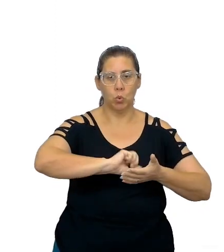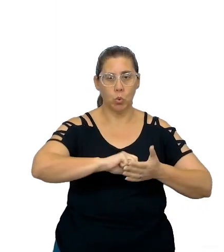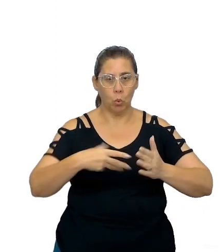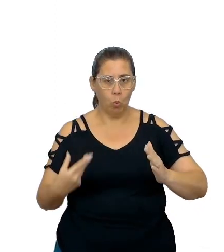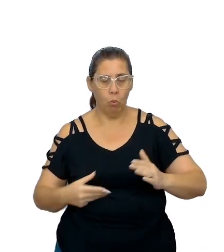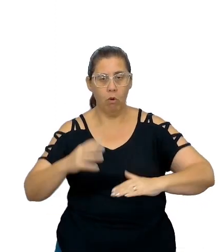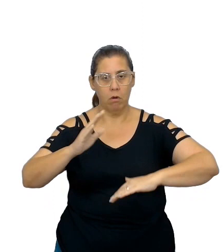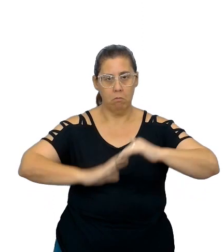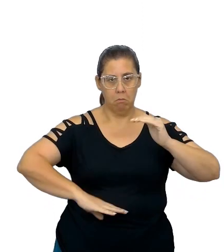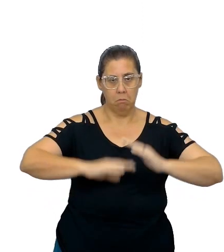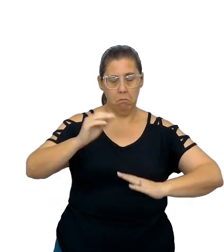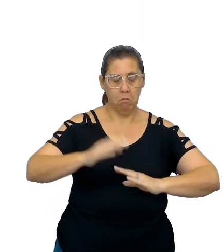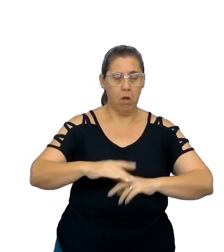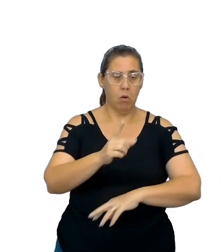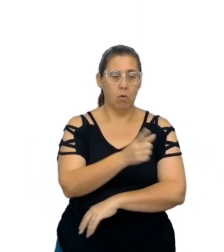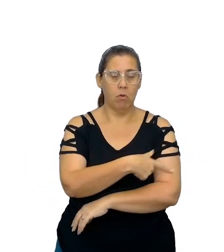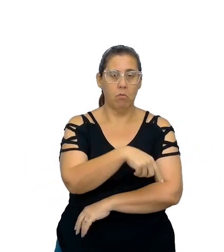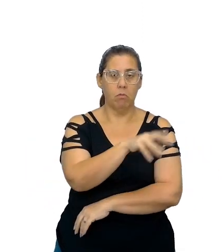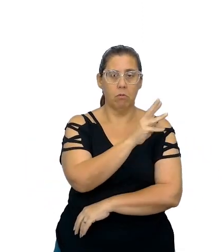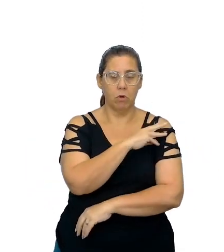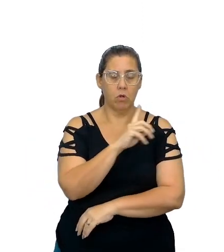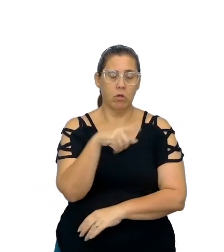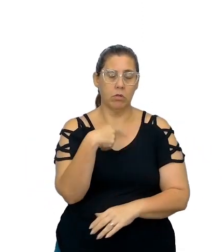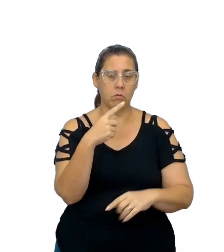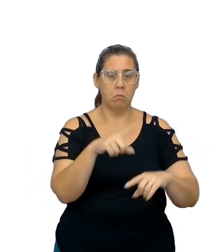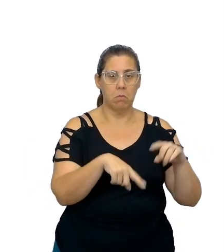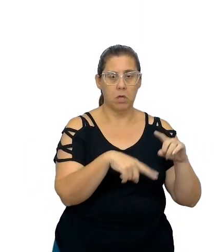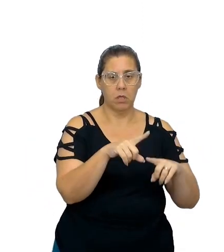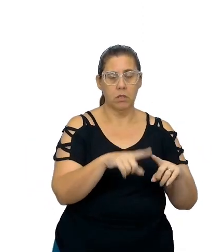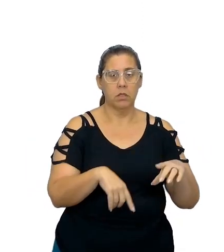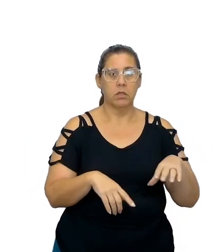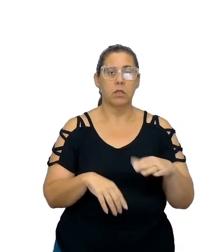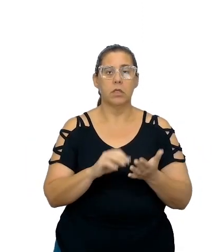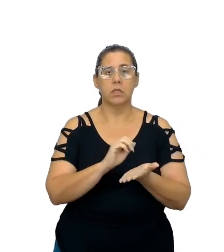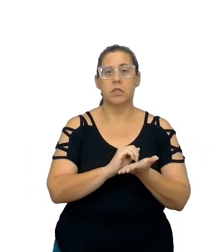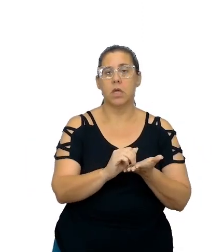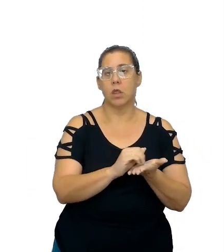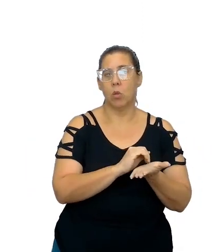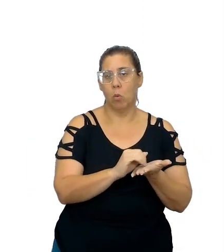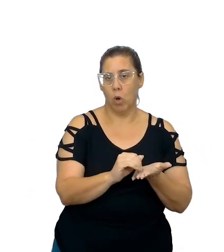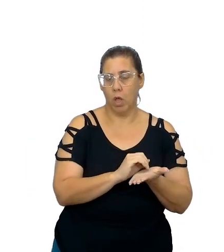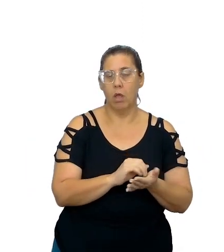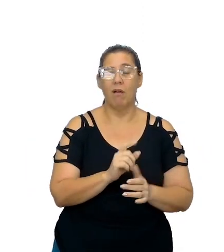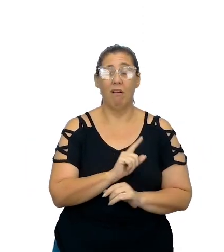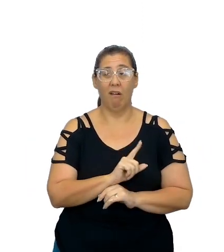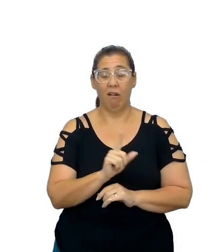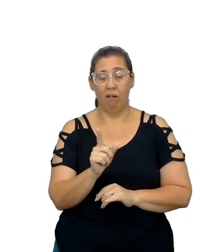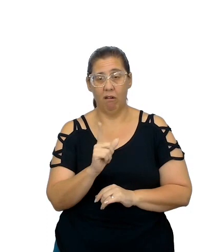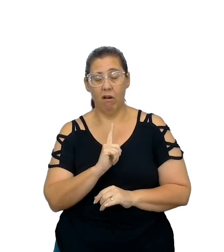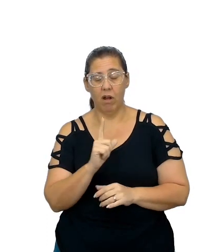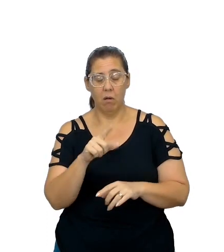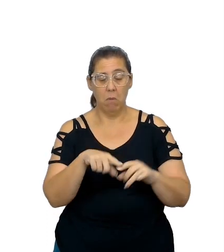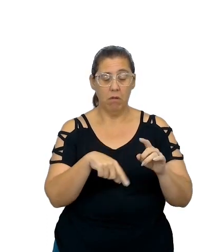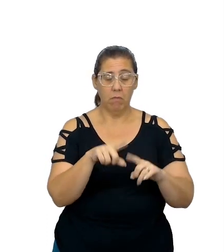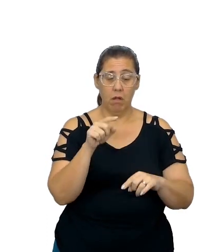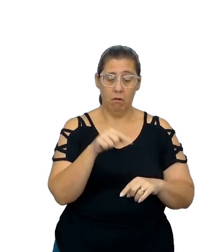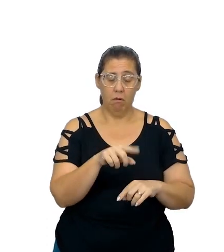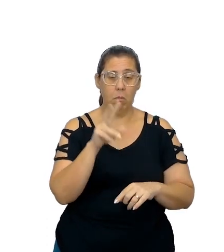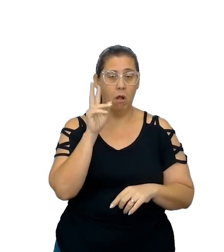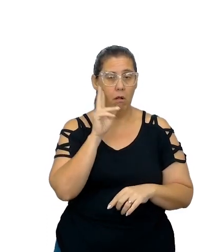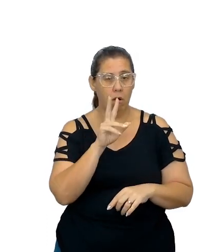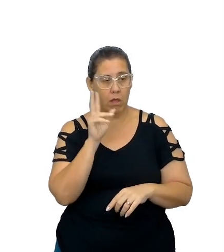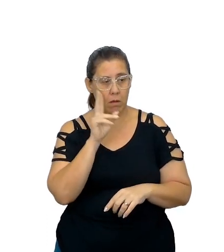médio, do nosso material, do material da SEDUC, Lá, a gente vai retomar